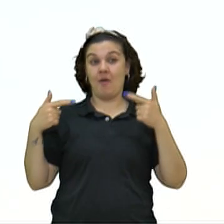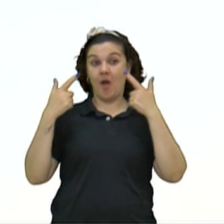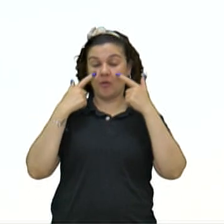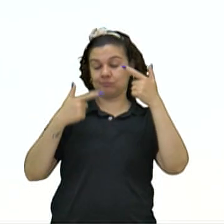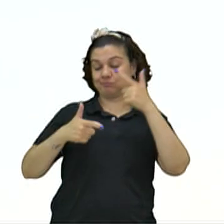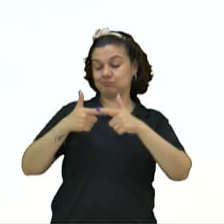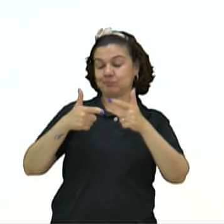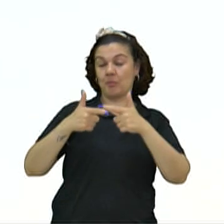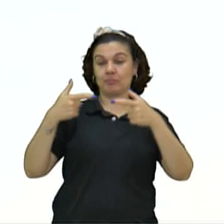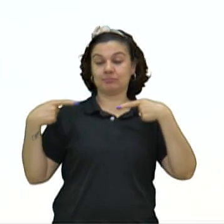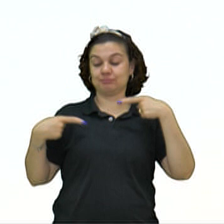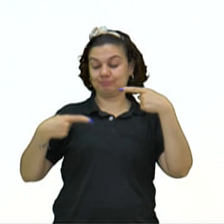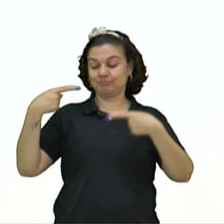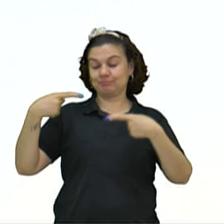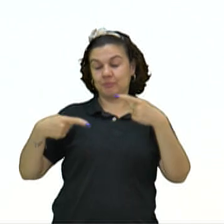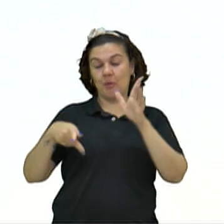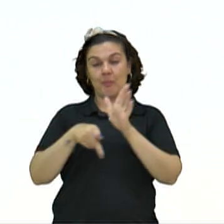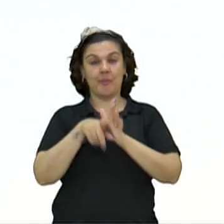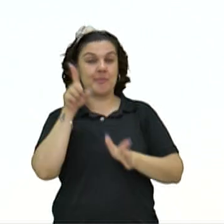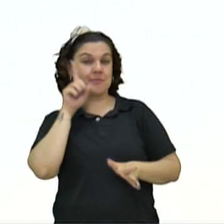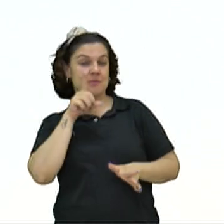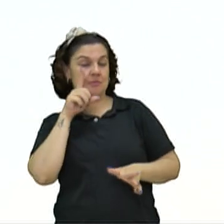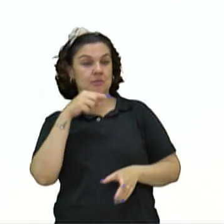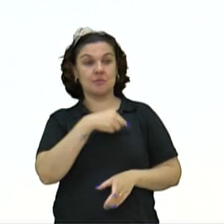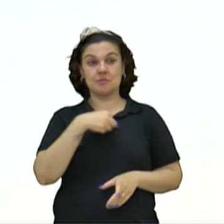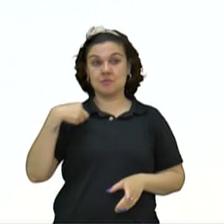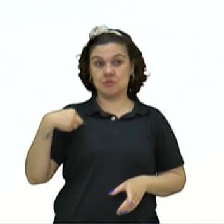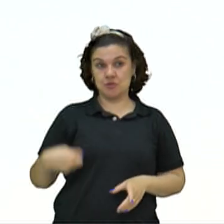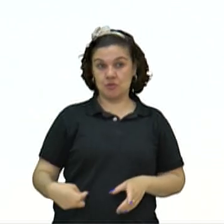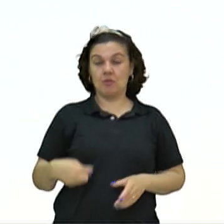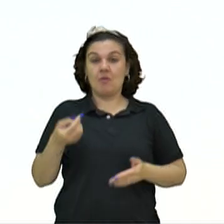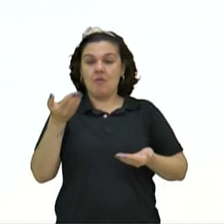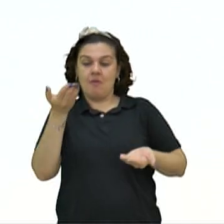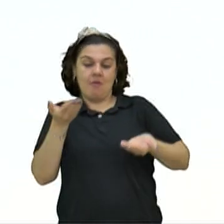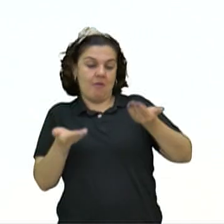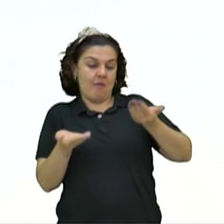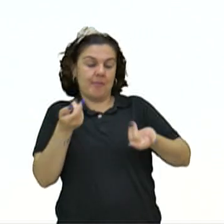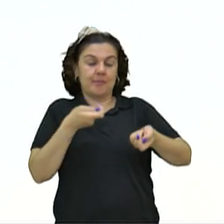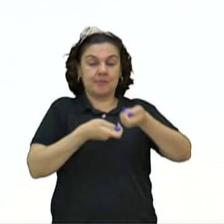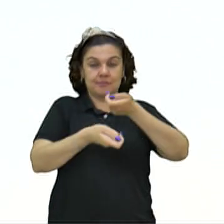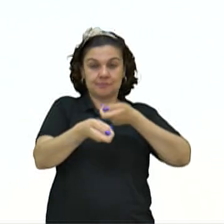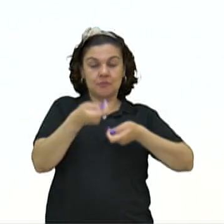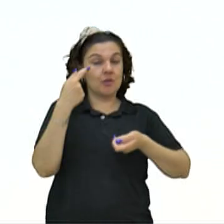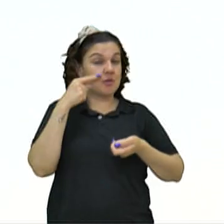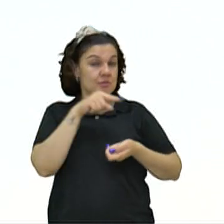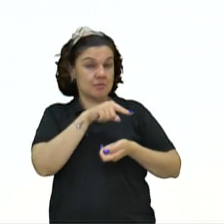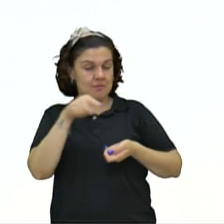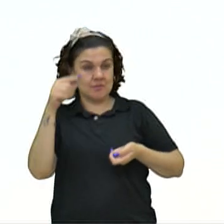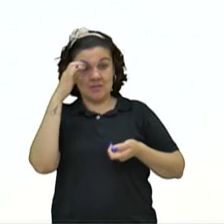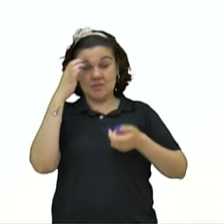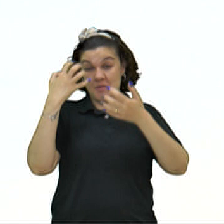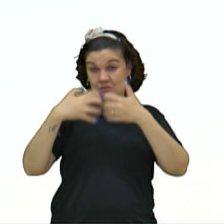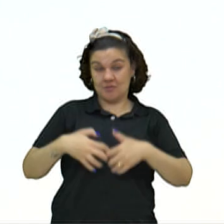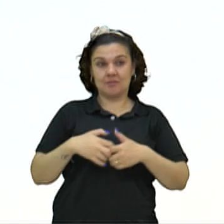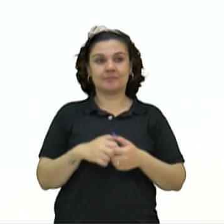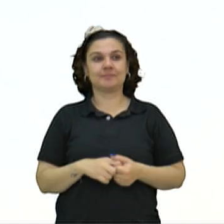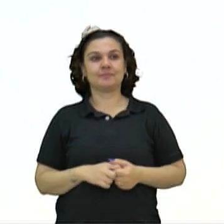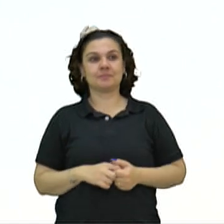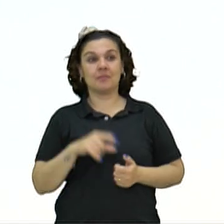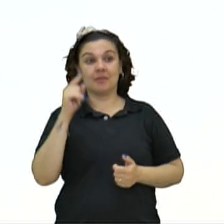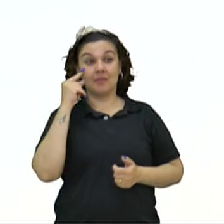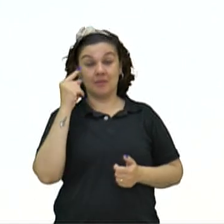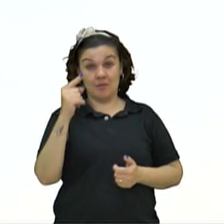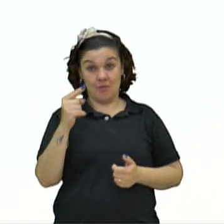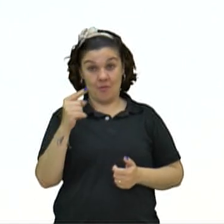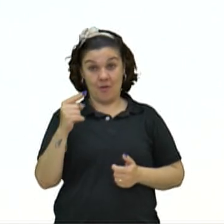Estados Unidos e China, olha só, balança comercial, daí, só para vocês terem uma ideia, ó, a